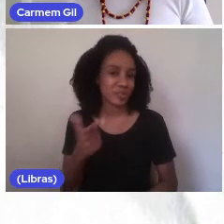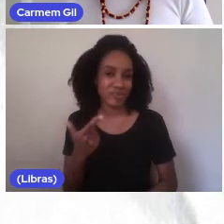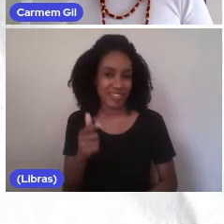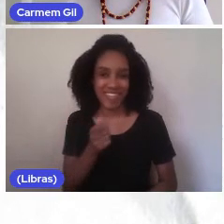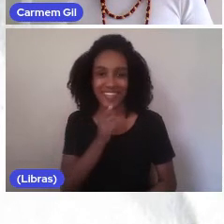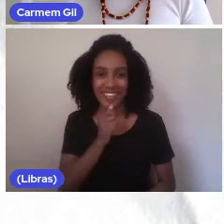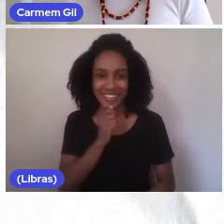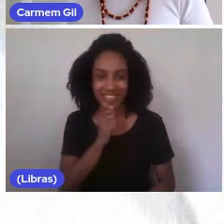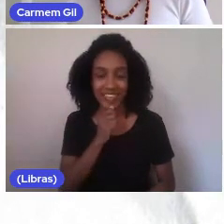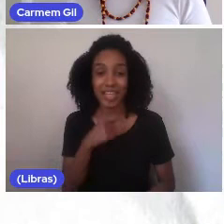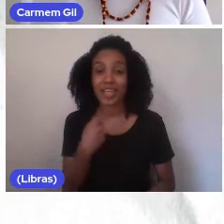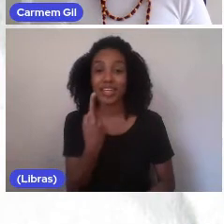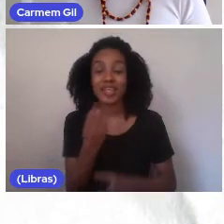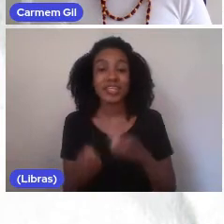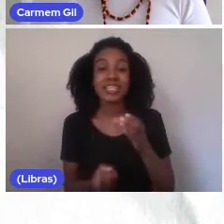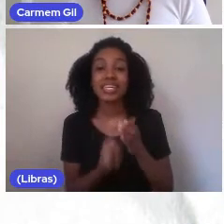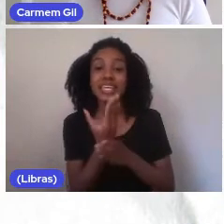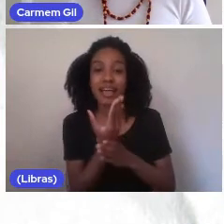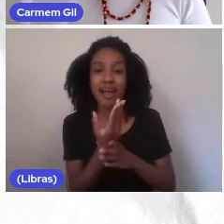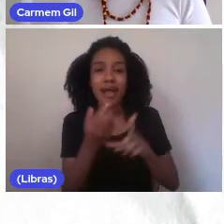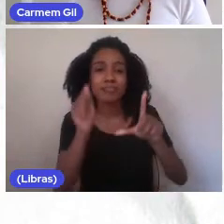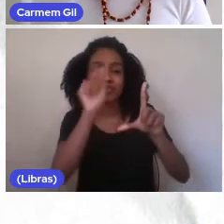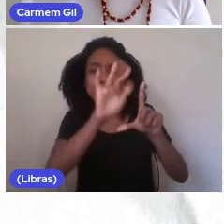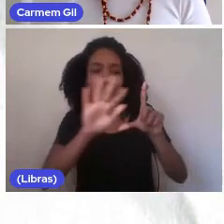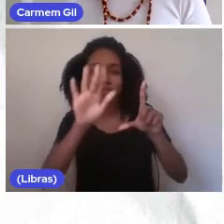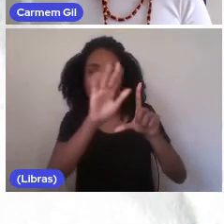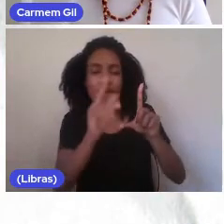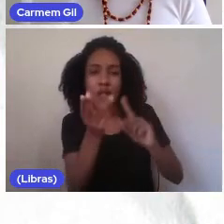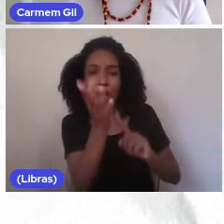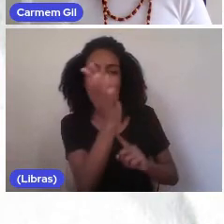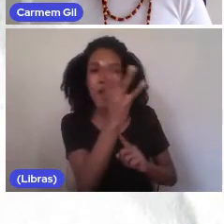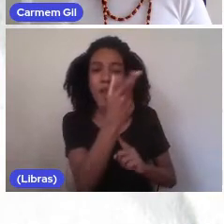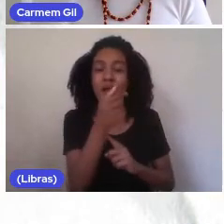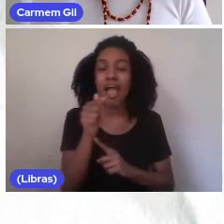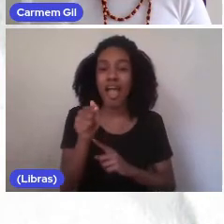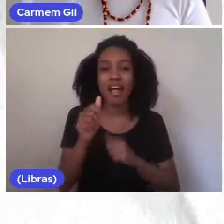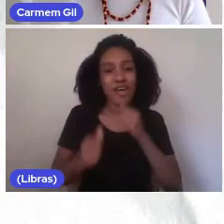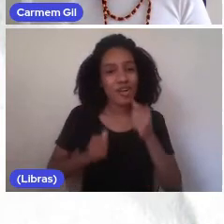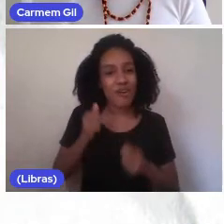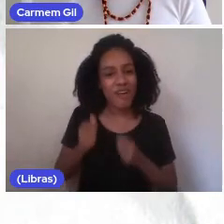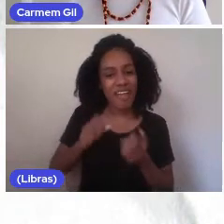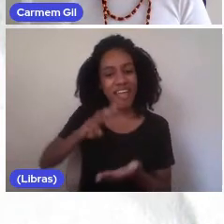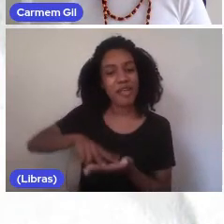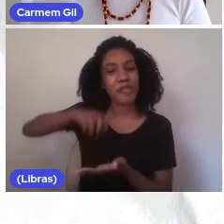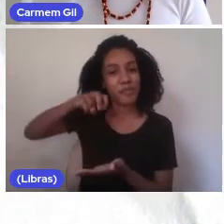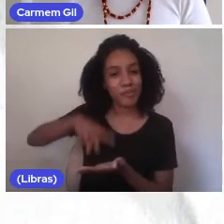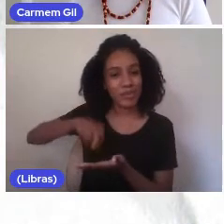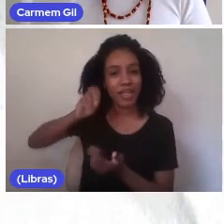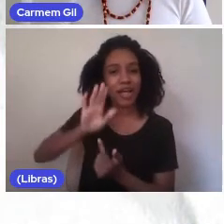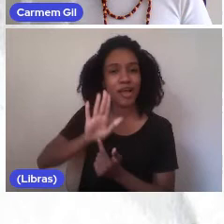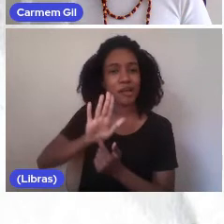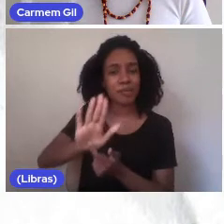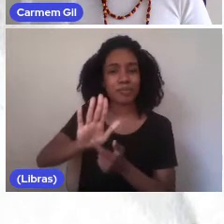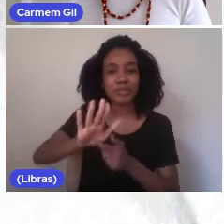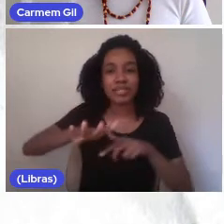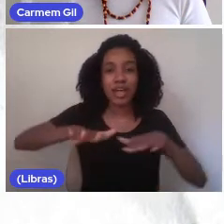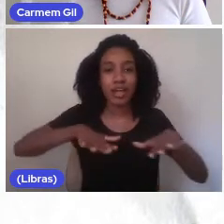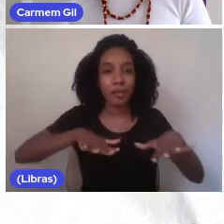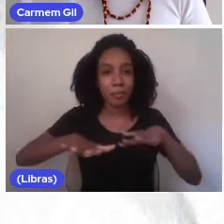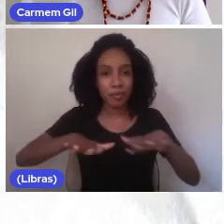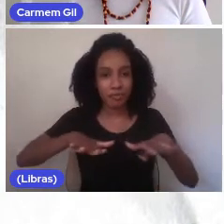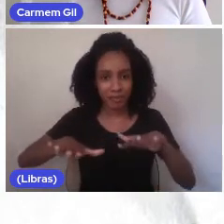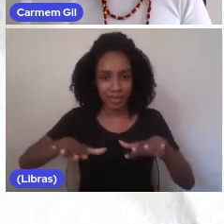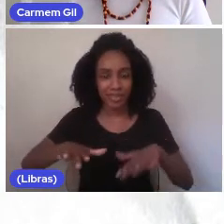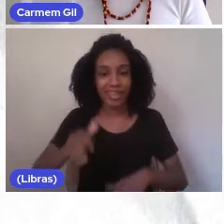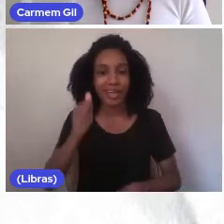Criamos a logo com ela correndo, pulando, para dar o sentido de movimento. A menina do